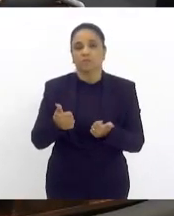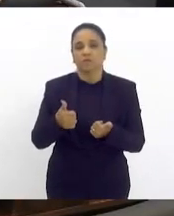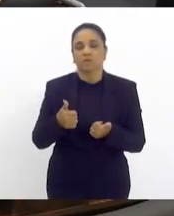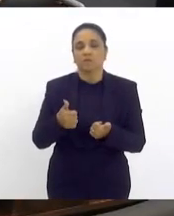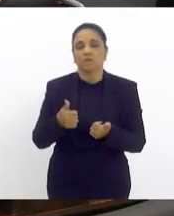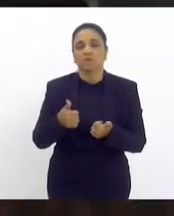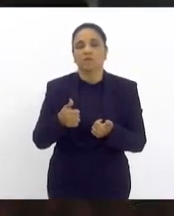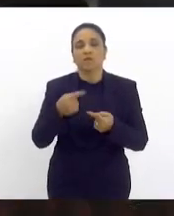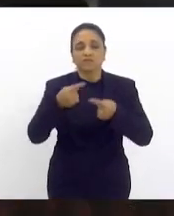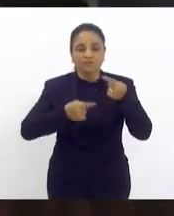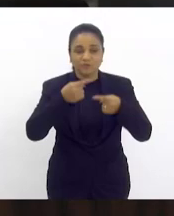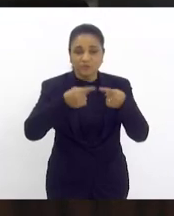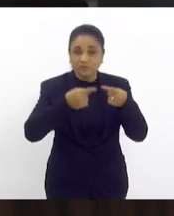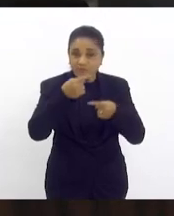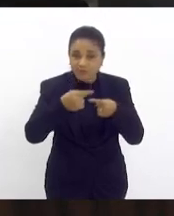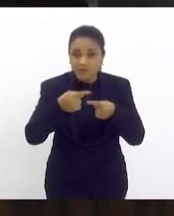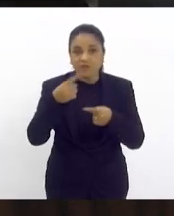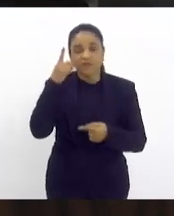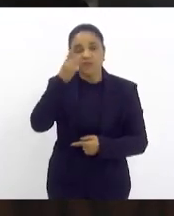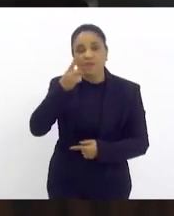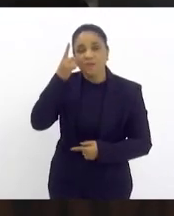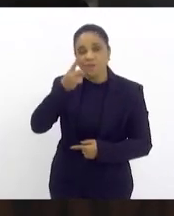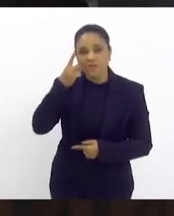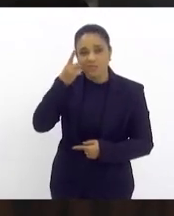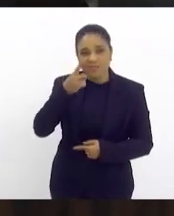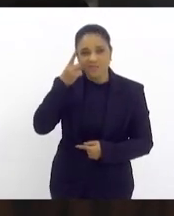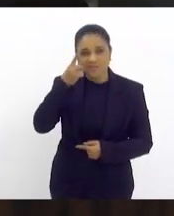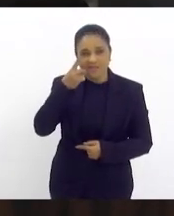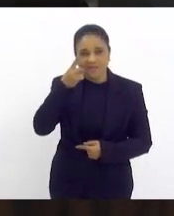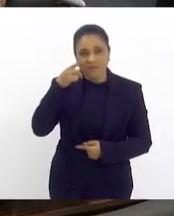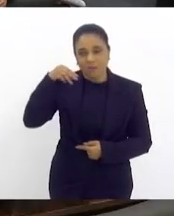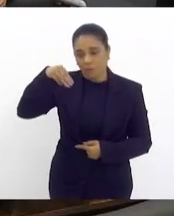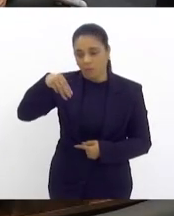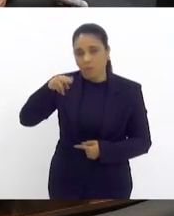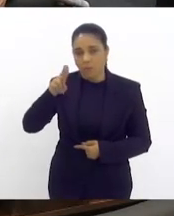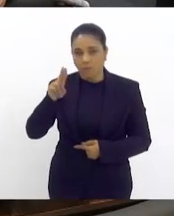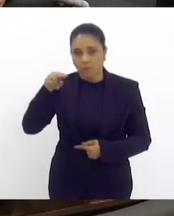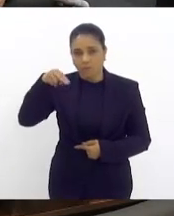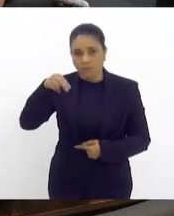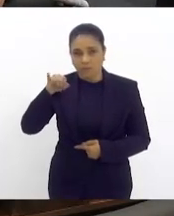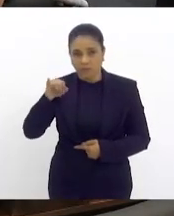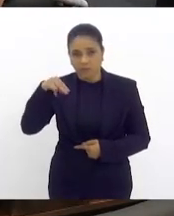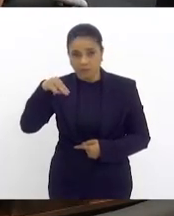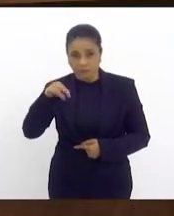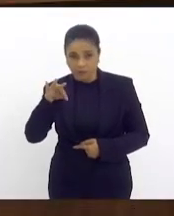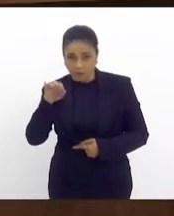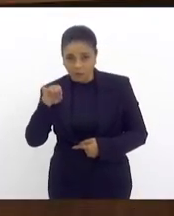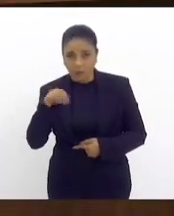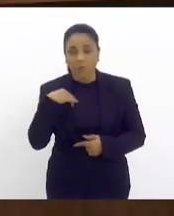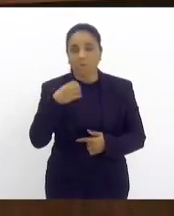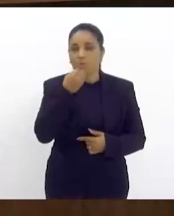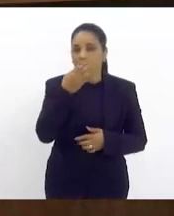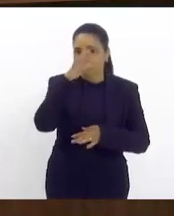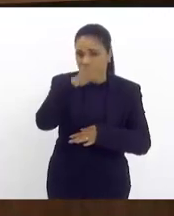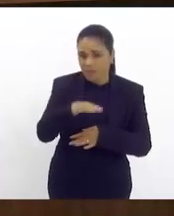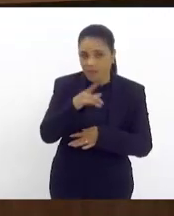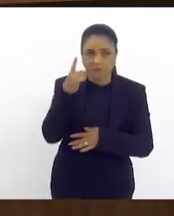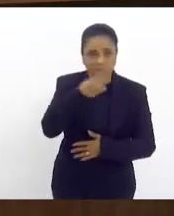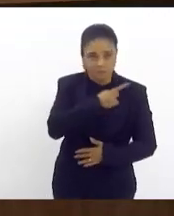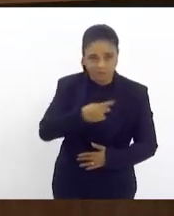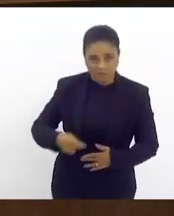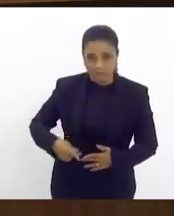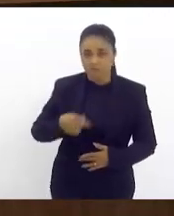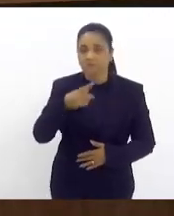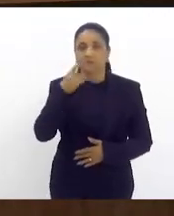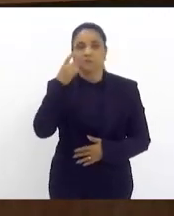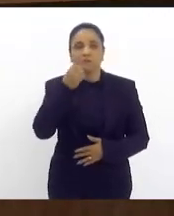para discutir nosso Nobre Deputado munir netos Boa tarde Presidente Boa tarde deputadas